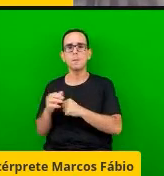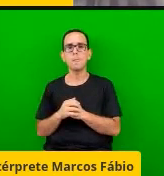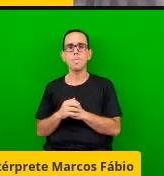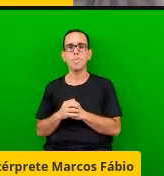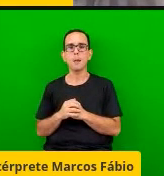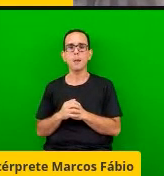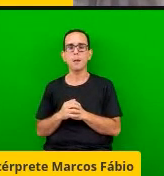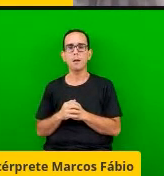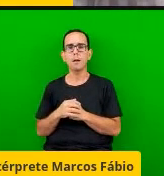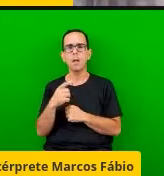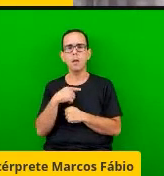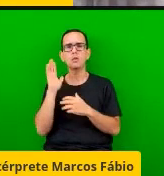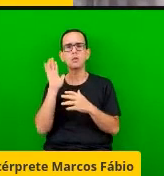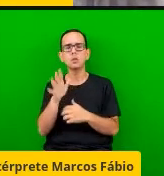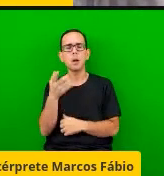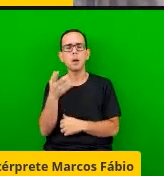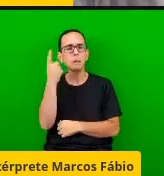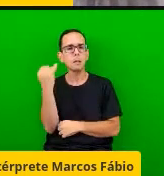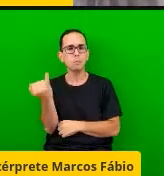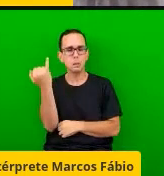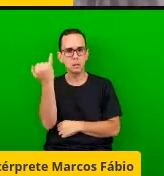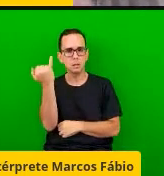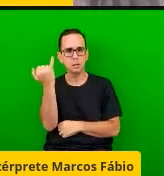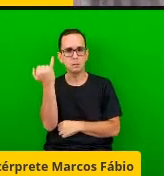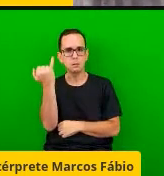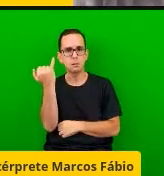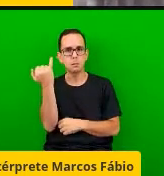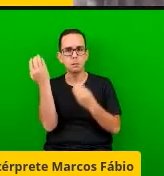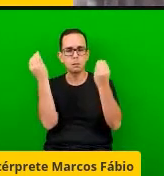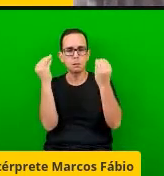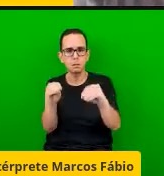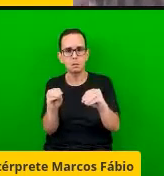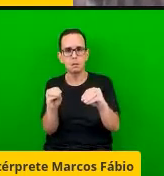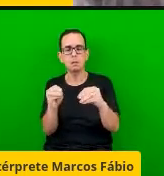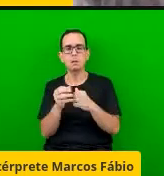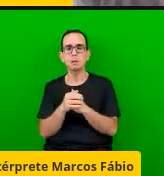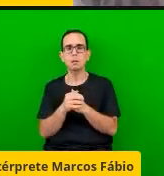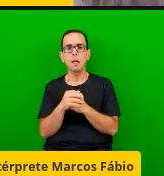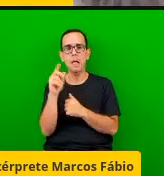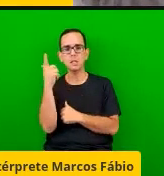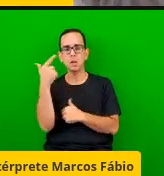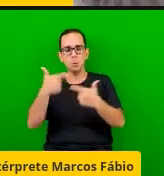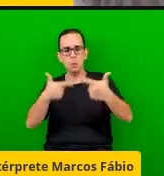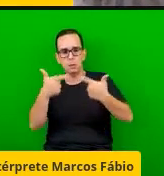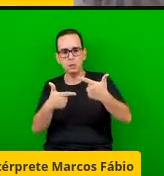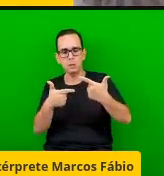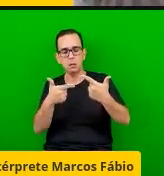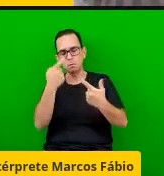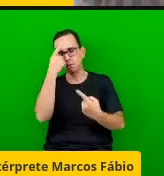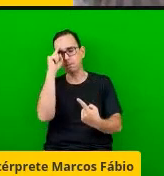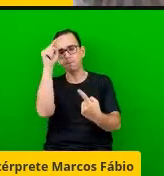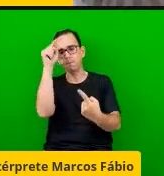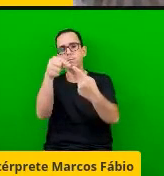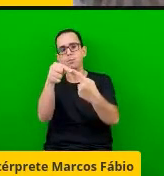eu julguei importante abordar a geopolítica a partir de uma determinada